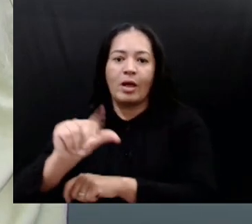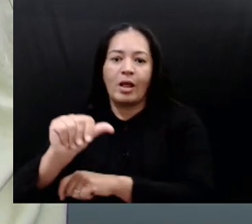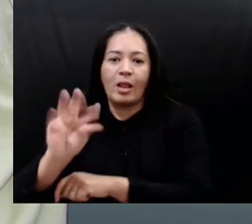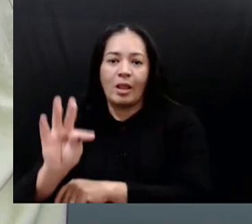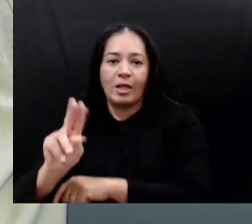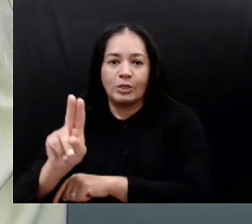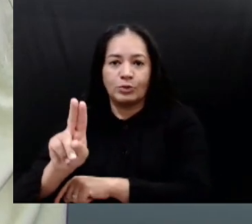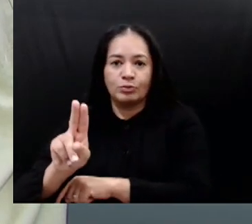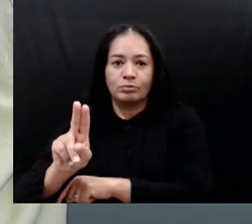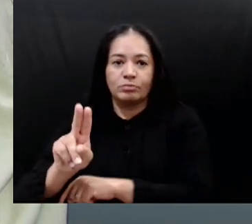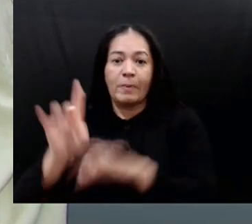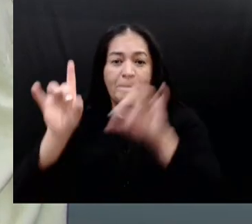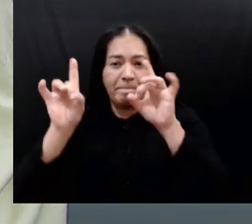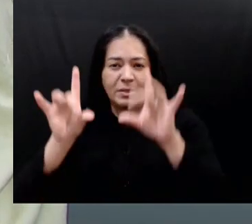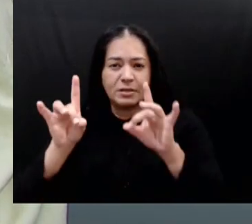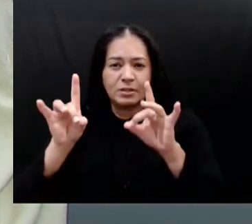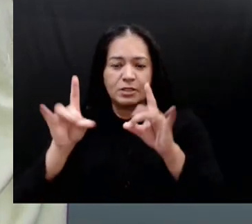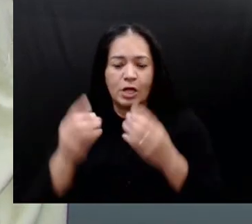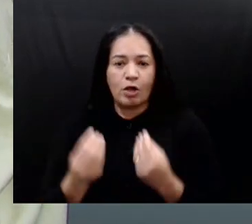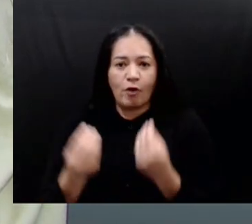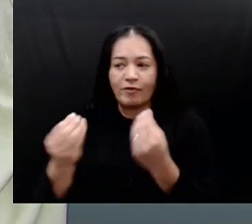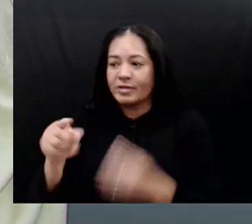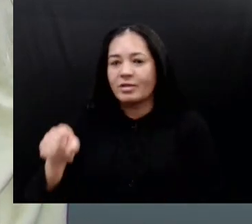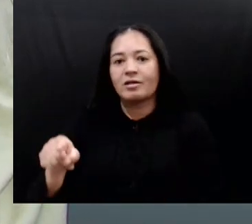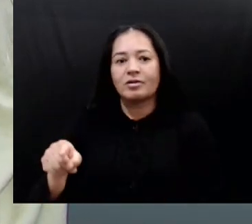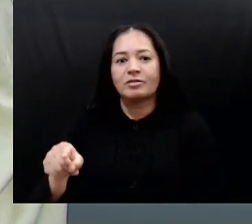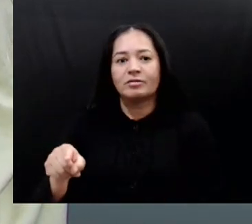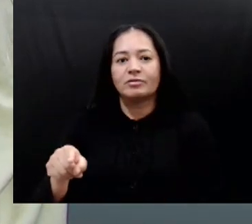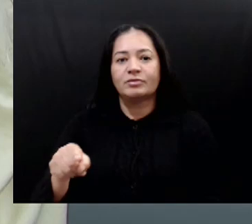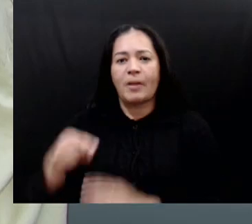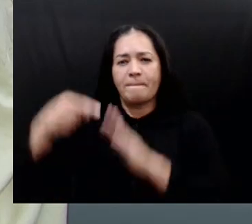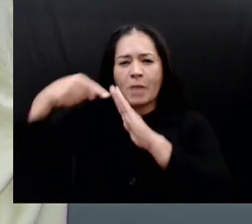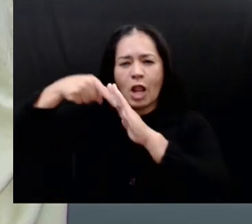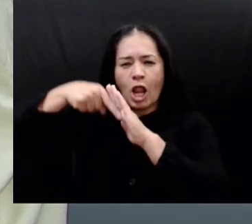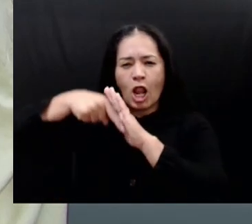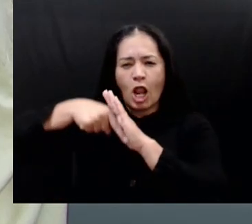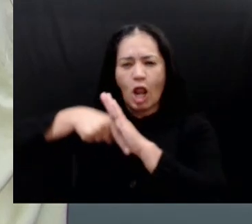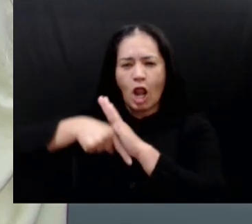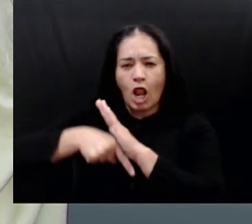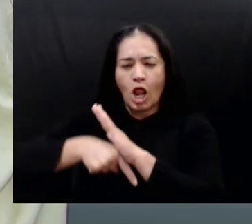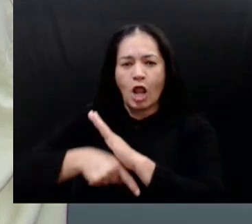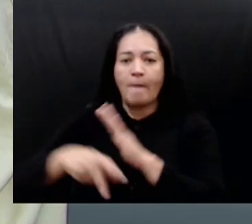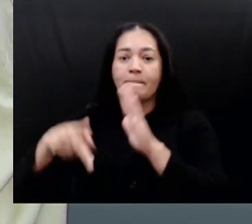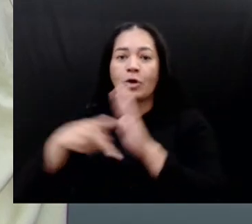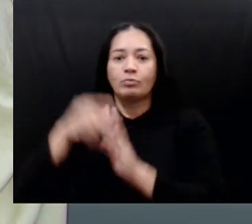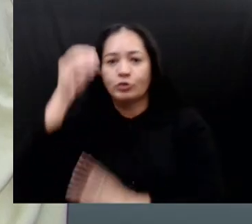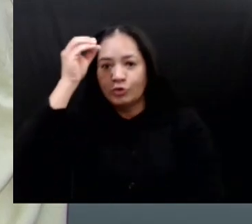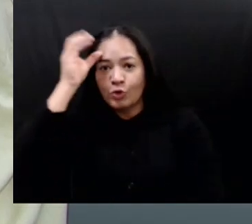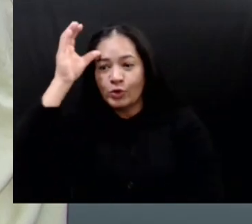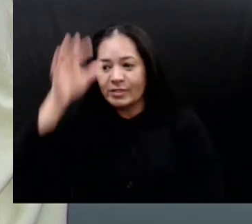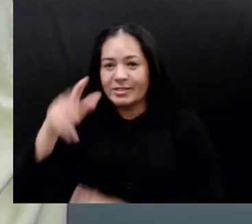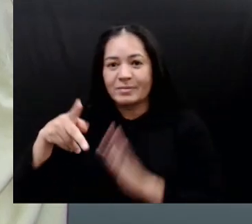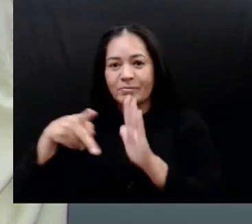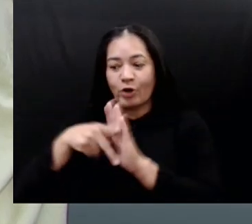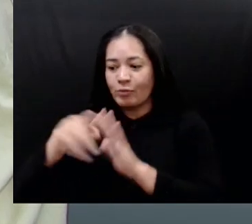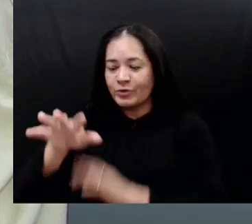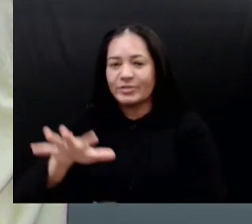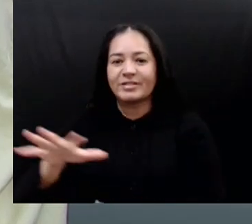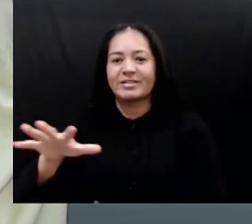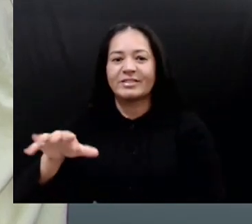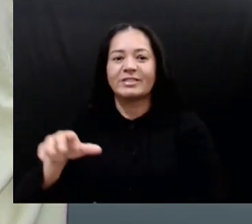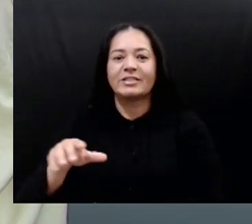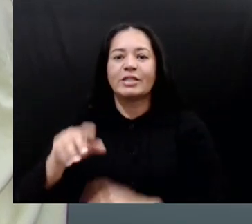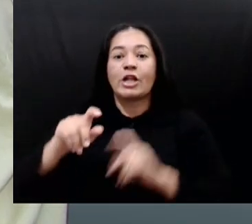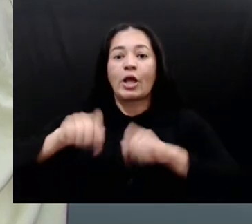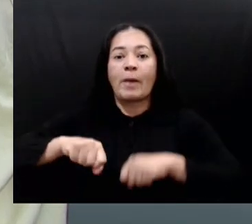que vai ofertar para ele um maior aprofundamento no conhecimento daquela área e fazer com que ele se capacite mais